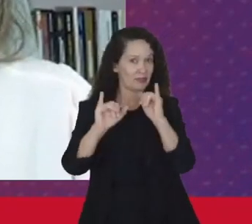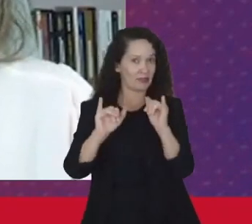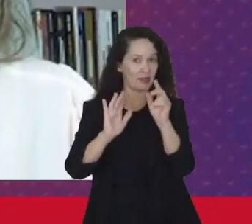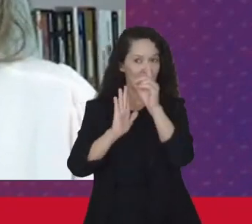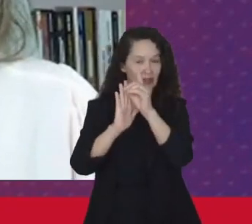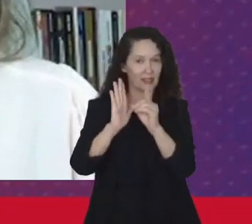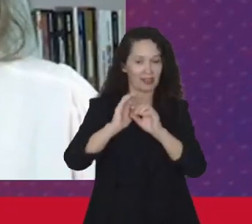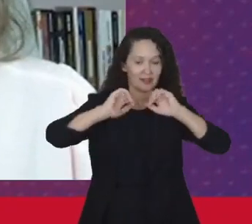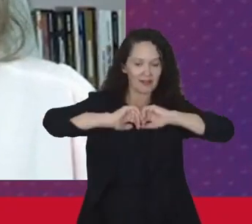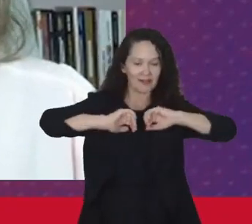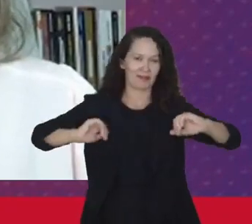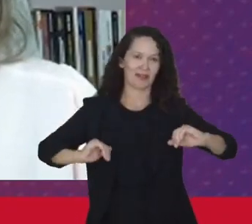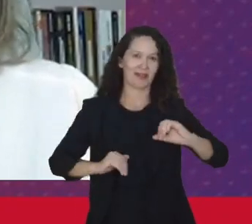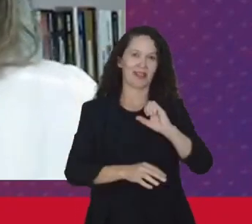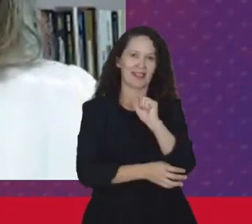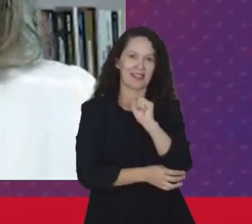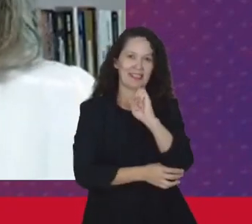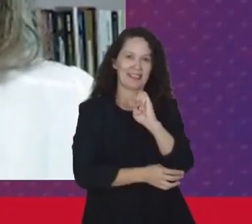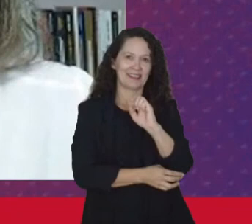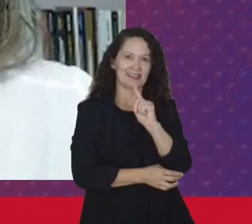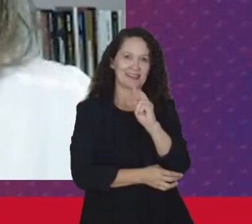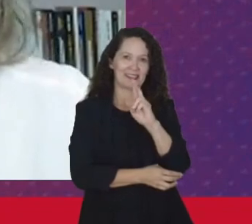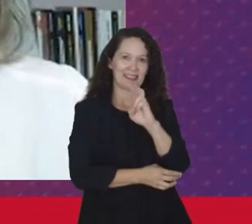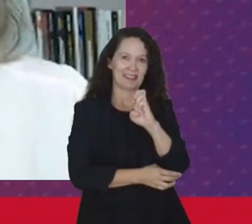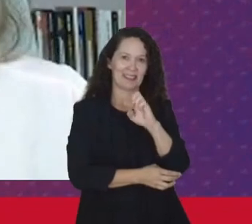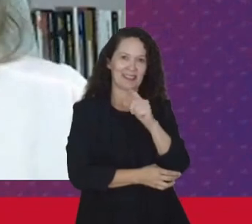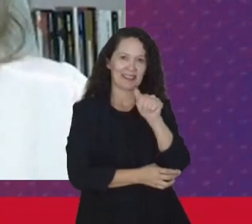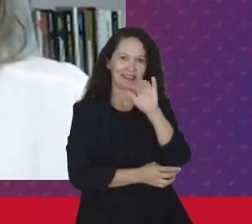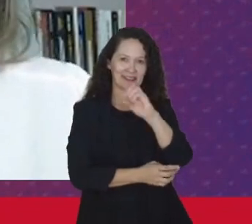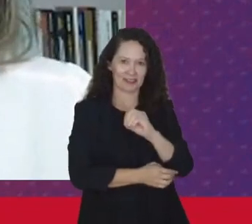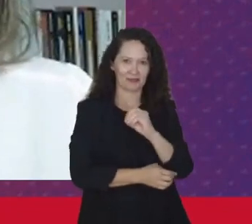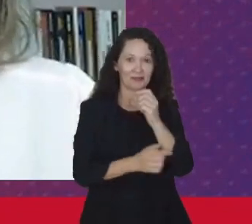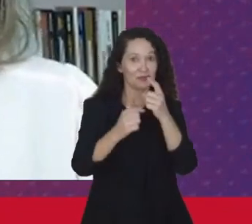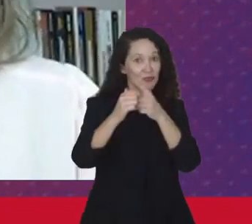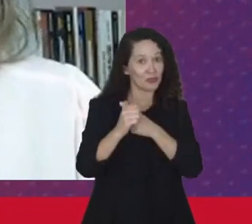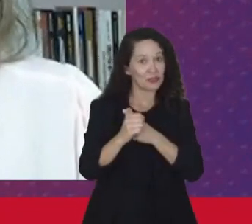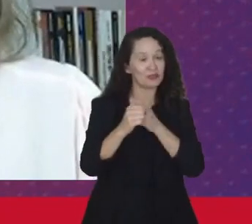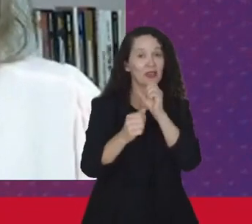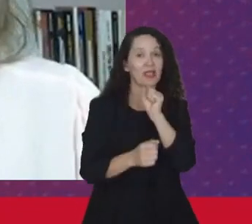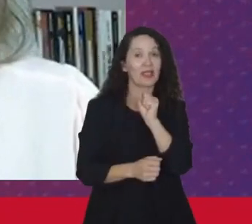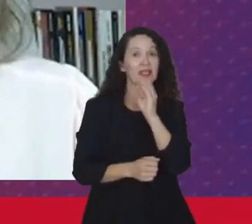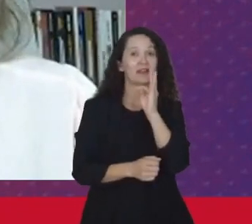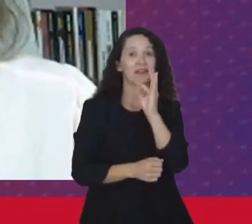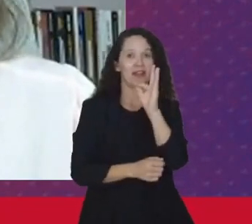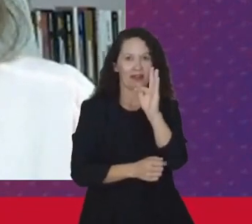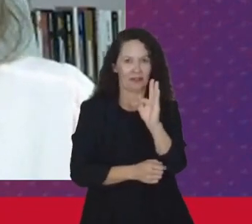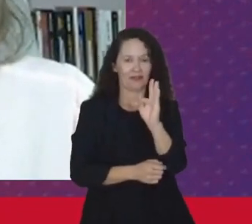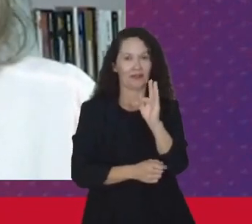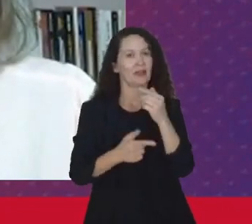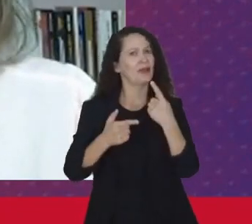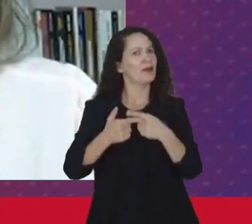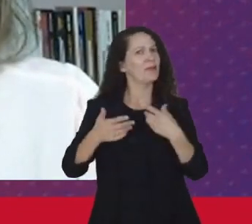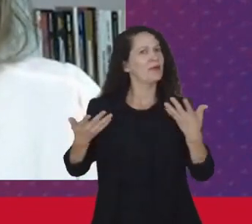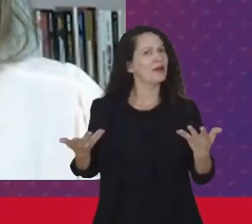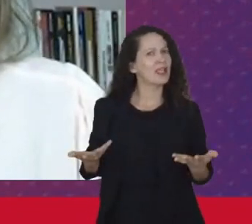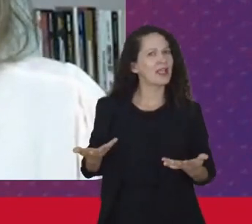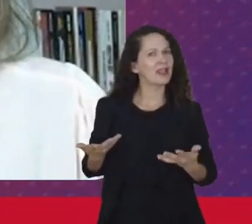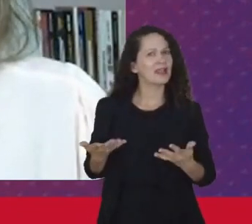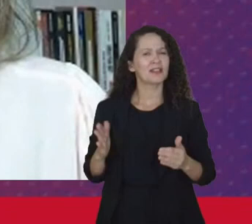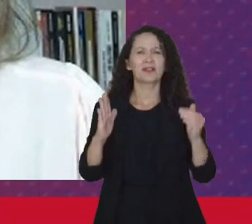da Segregação, e esse decreto foi suspenso pelo STF por